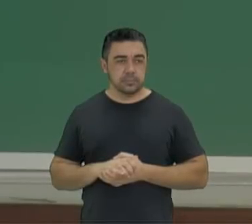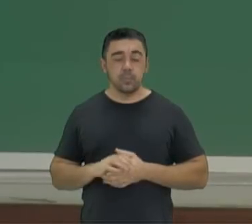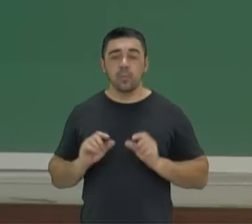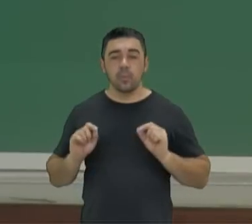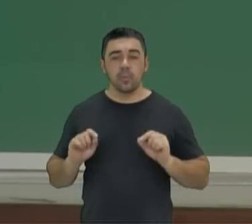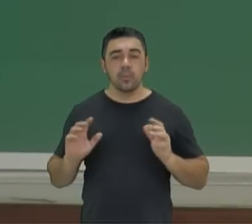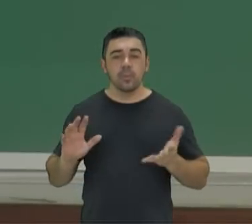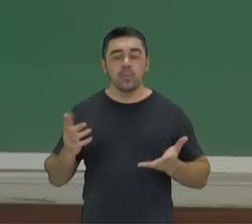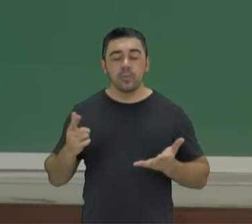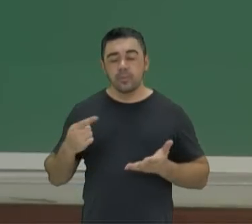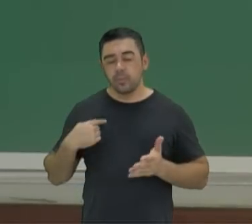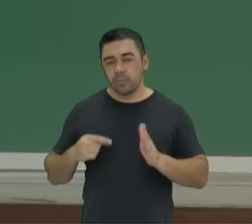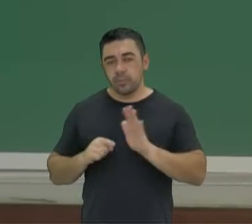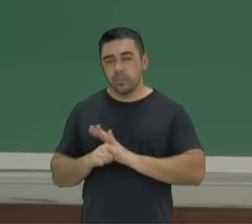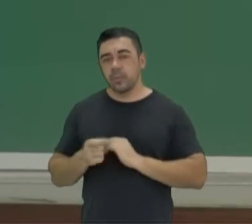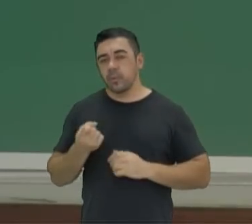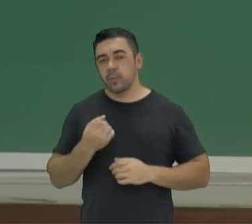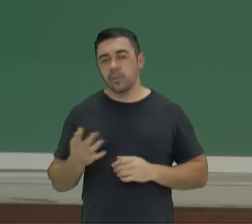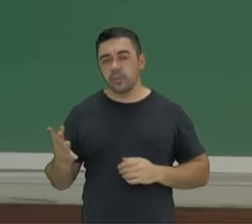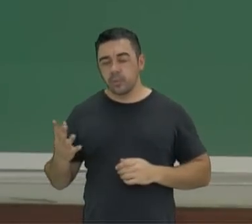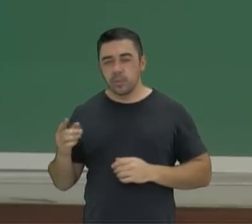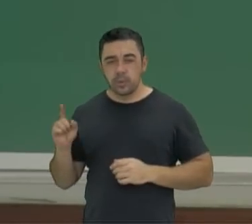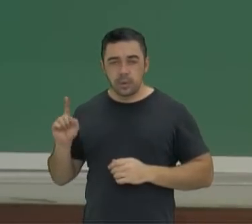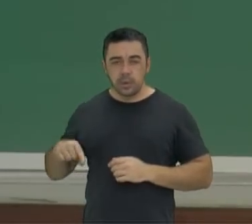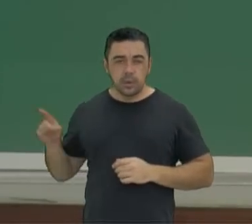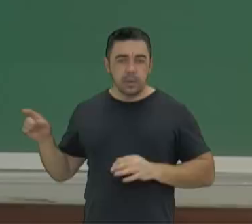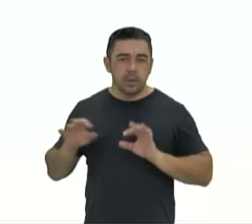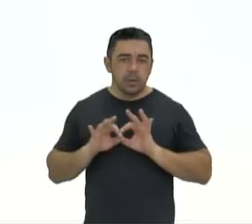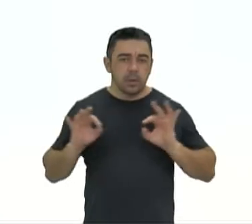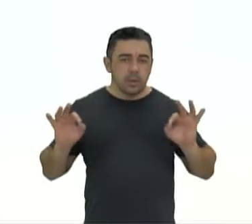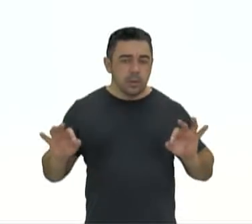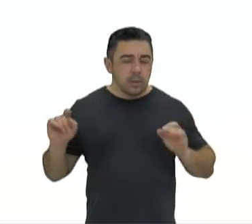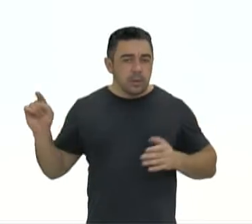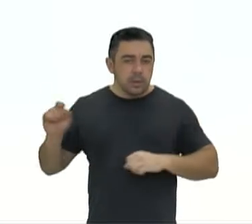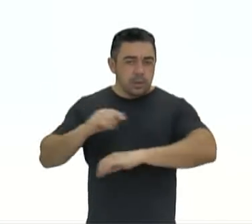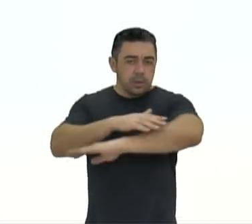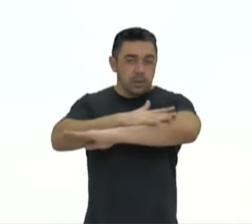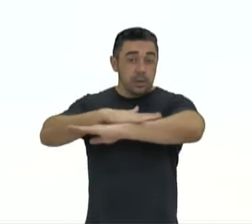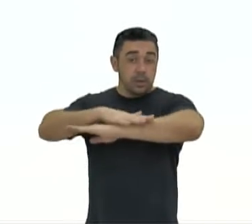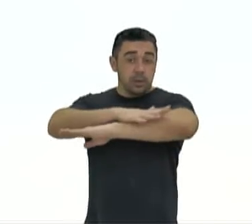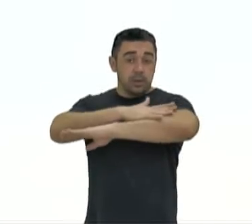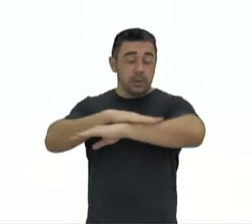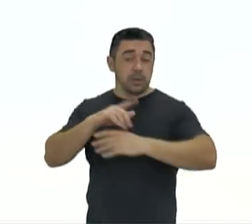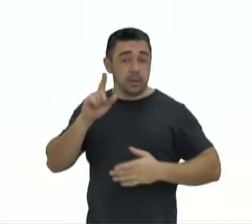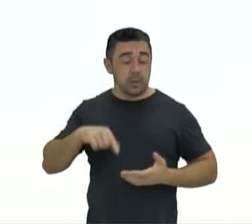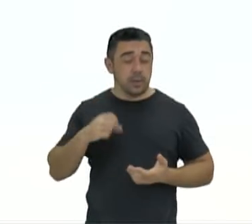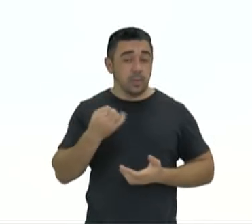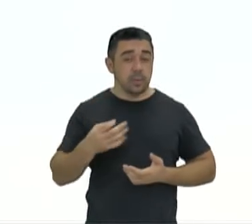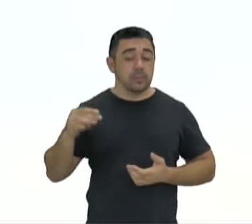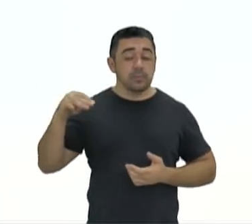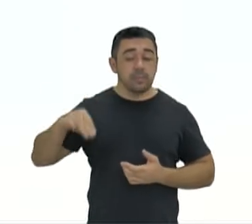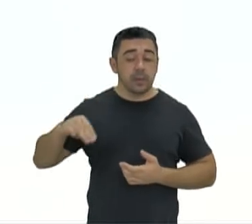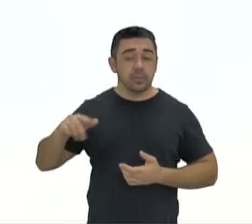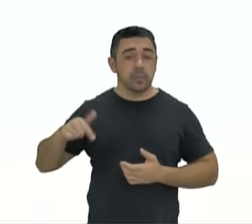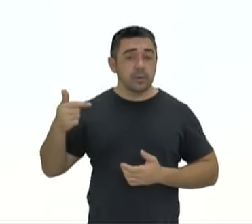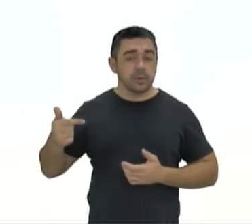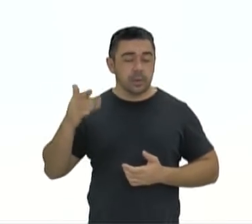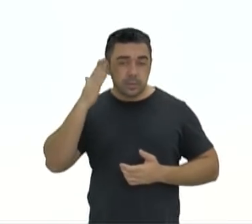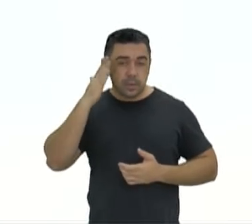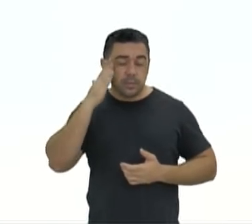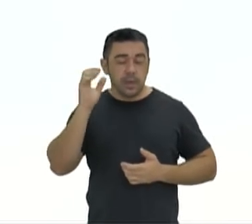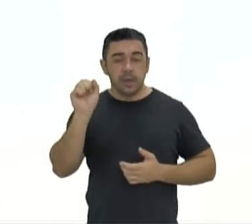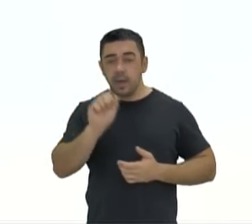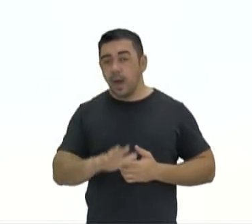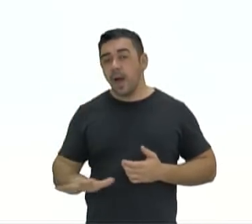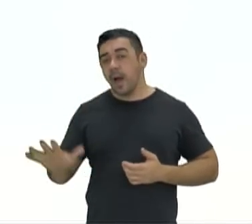vai acontecer? Quantos metros quadrados tem essa praça? Bom, se está falando de metros quadrados, está querendo saber o quê? A